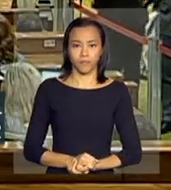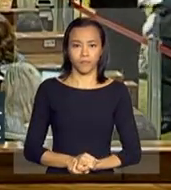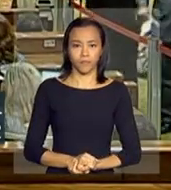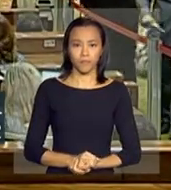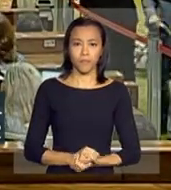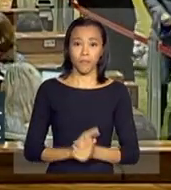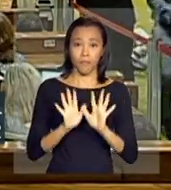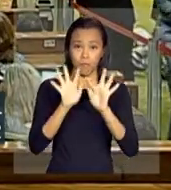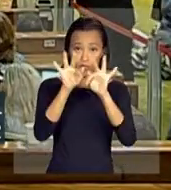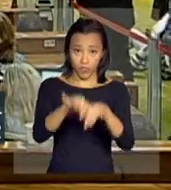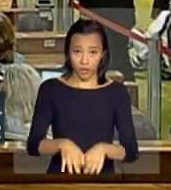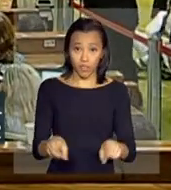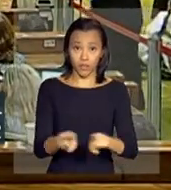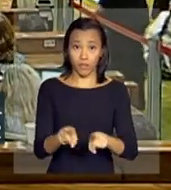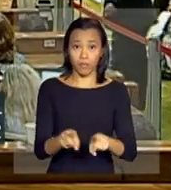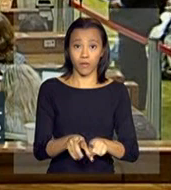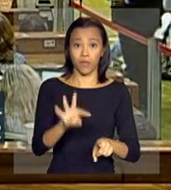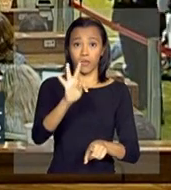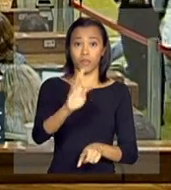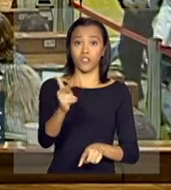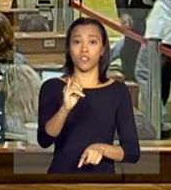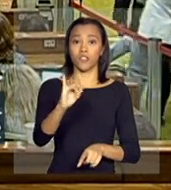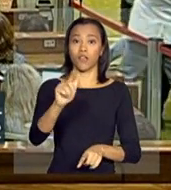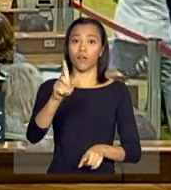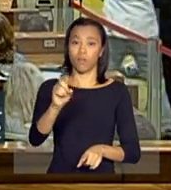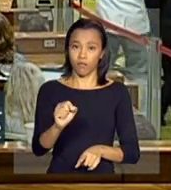Para concluir, Thiago Paris, da Reuters.